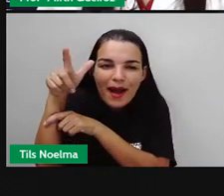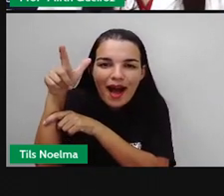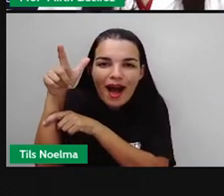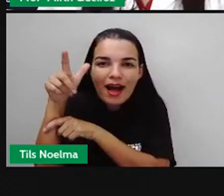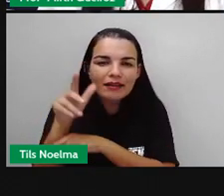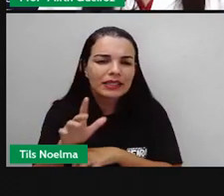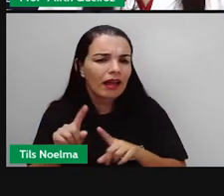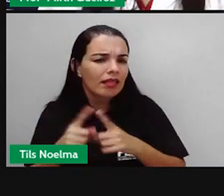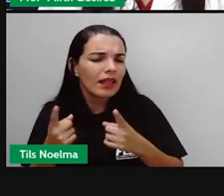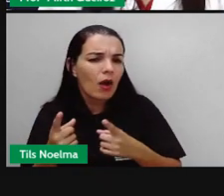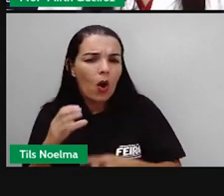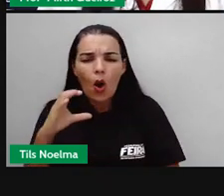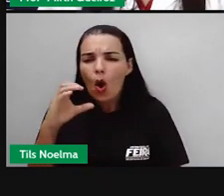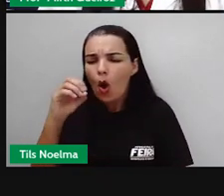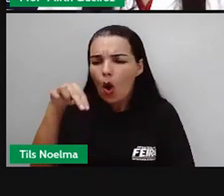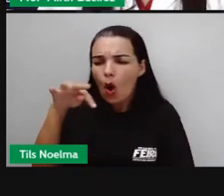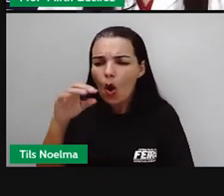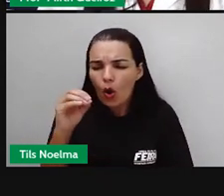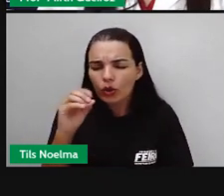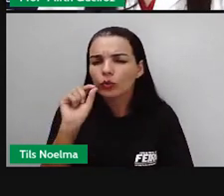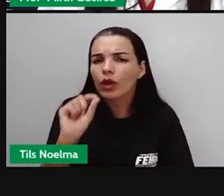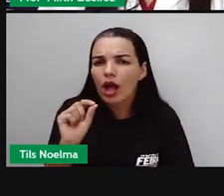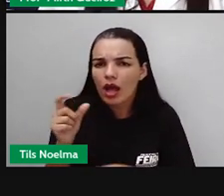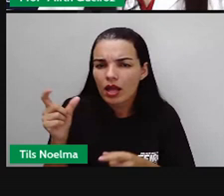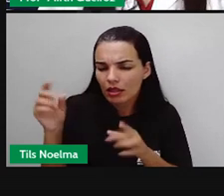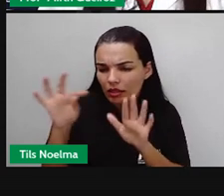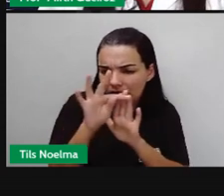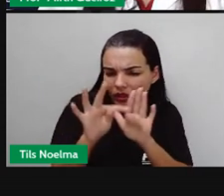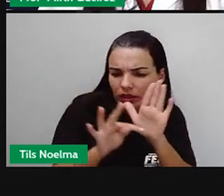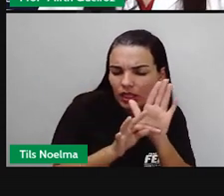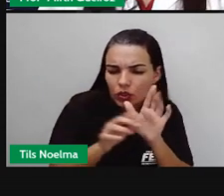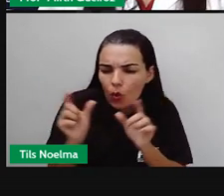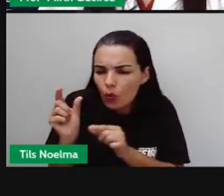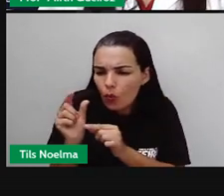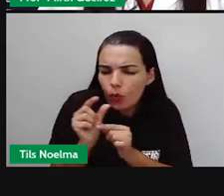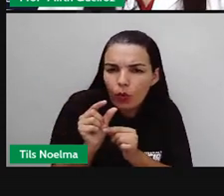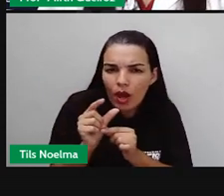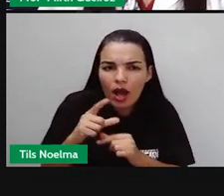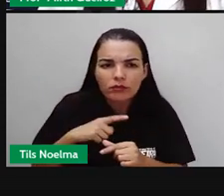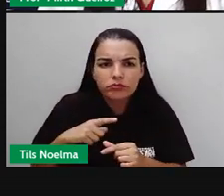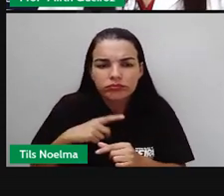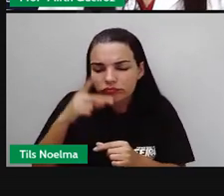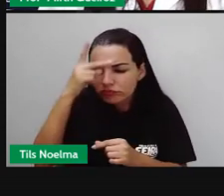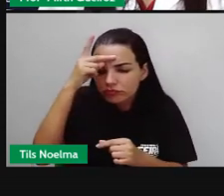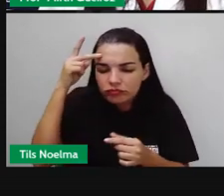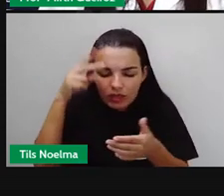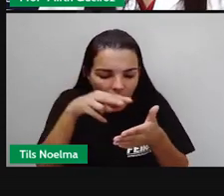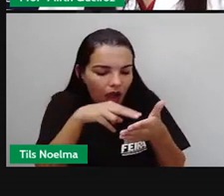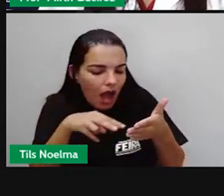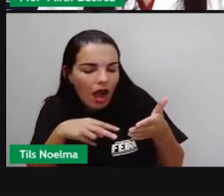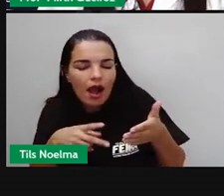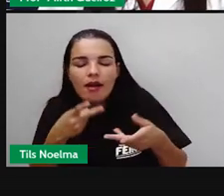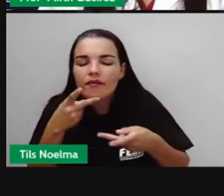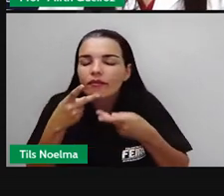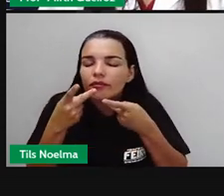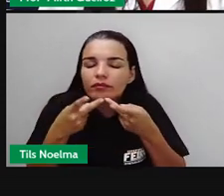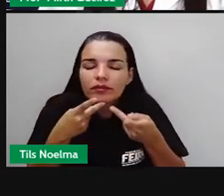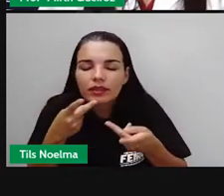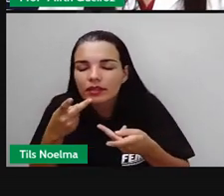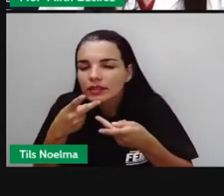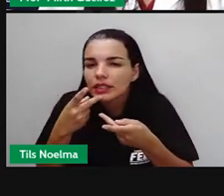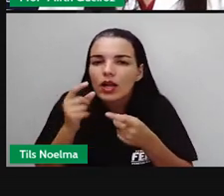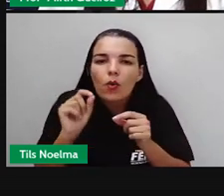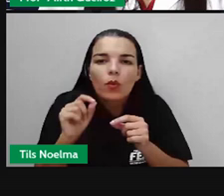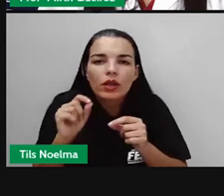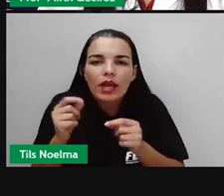O conto é um texto curto em que um narrador conta uma história desenvolvida em torno de um enredo, uma